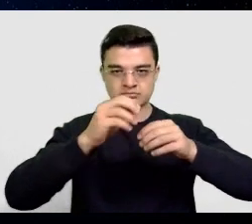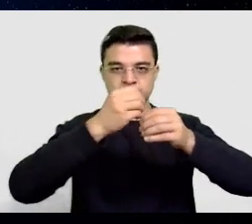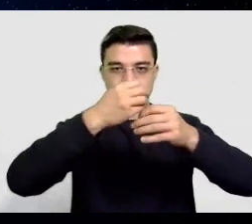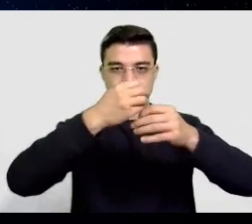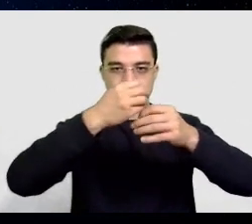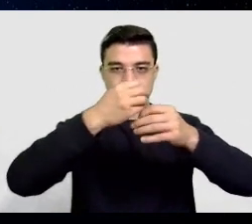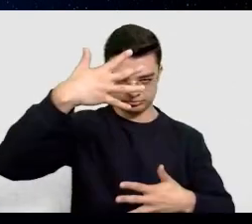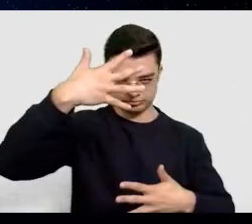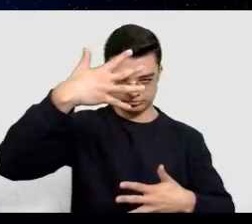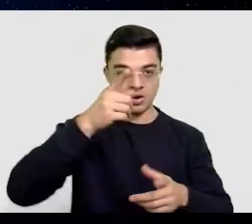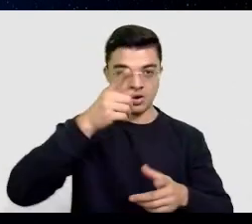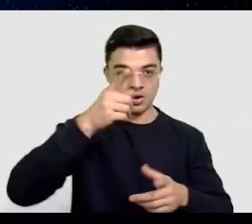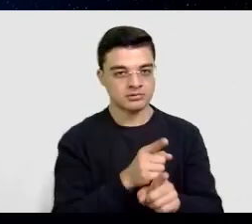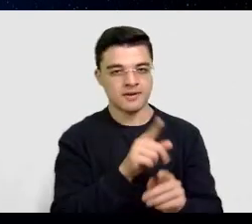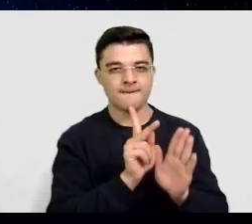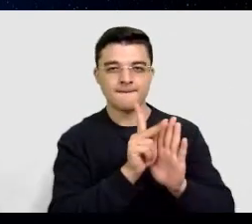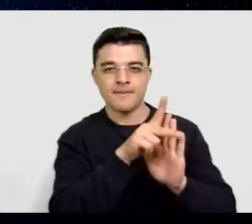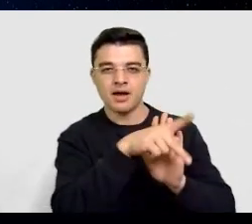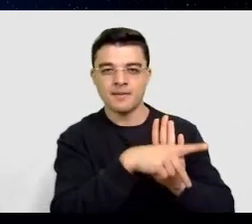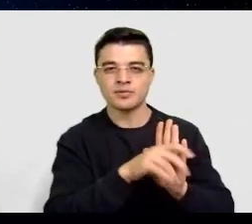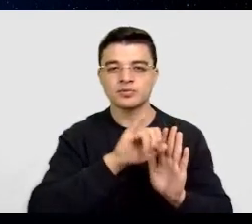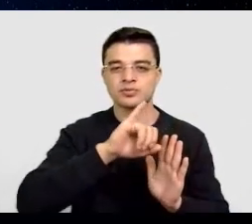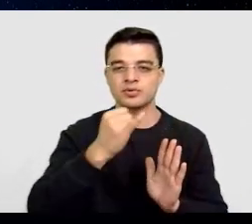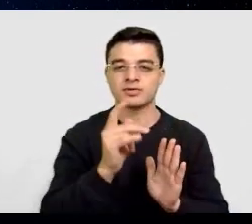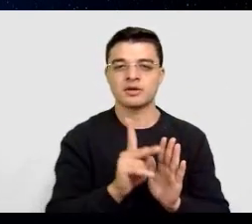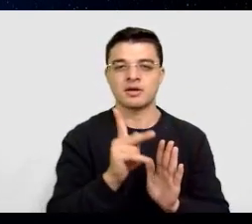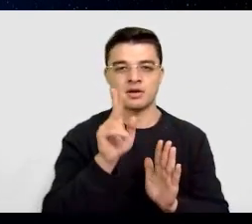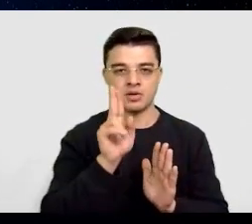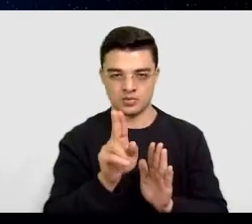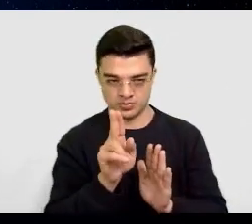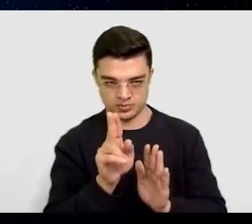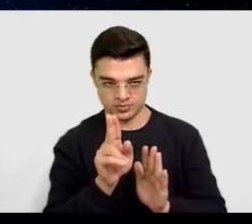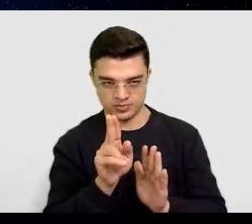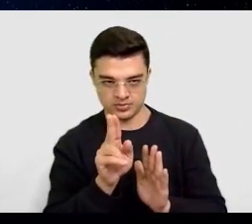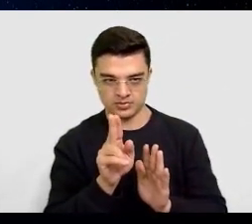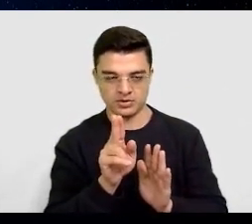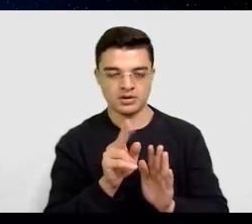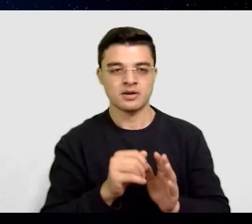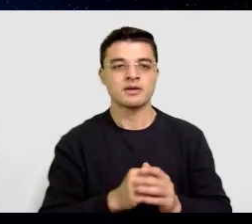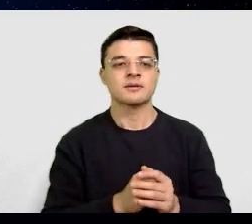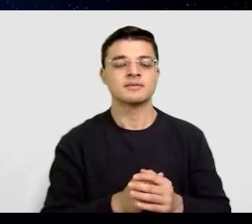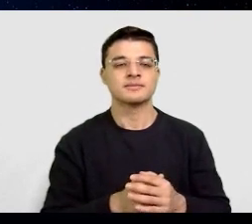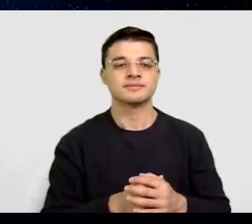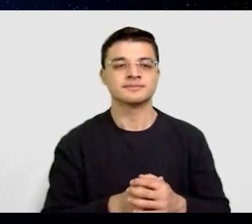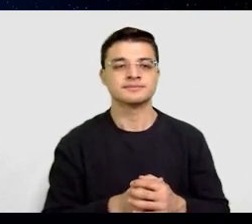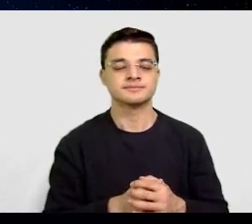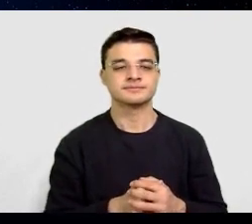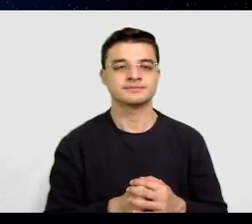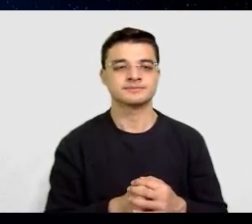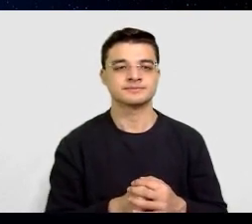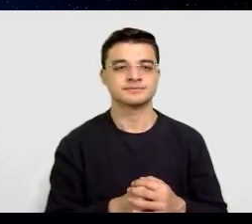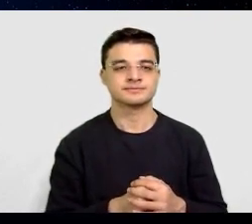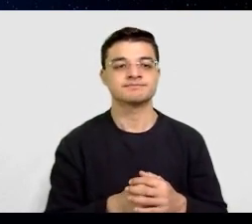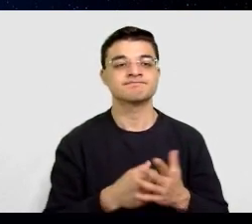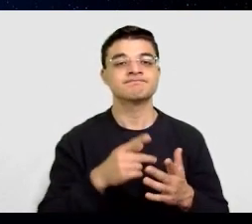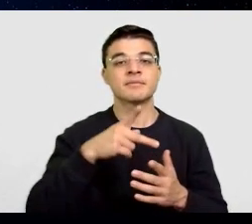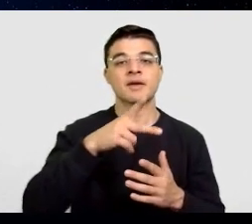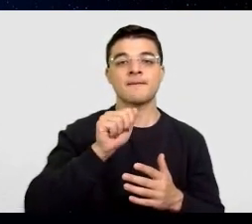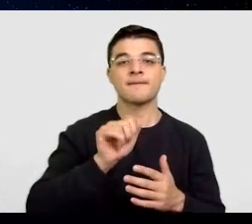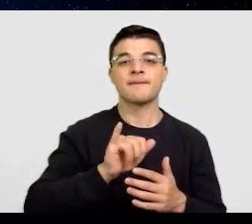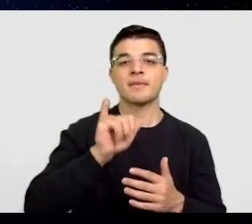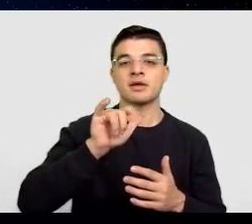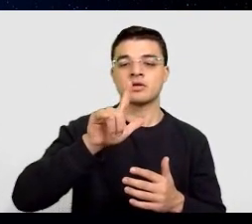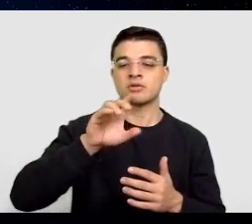onde justamente a URL da segunda requisição que ele vai fazer para validar a assinatura desse JSON Web Token, e o payload com os dados da